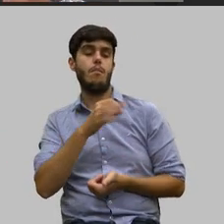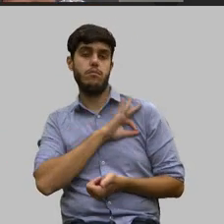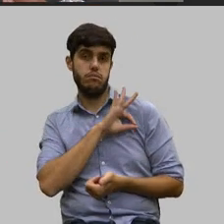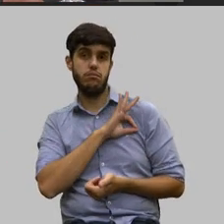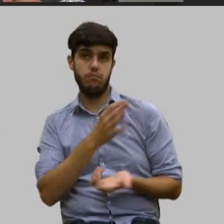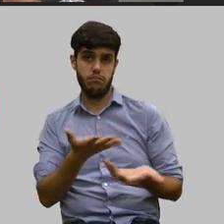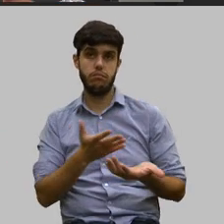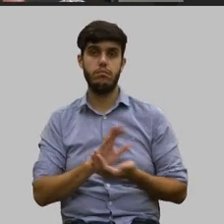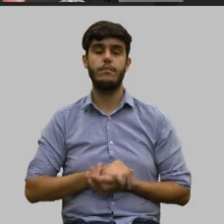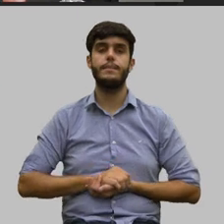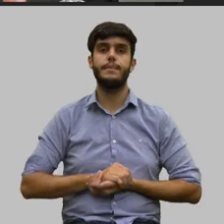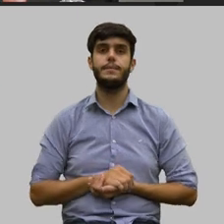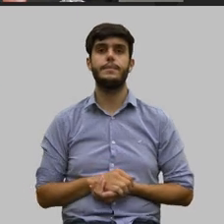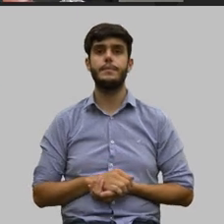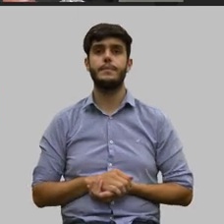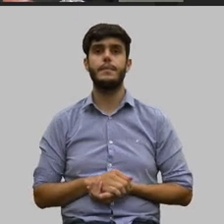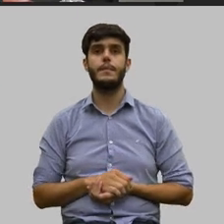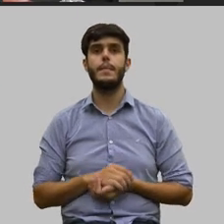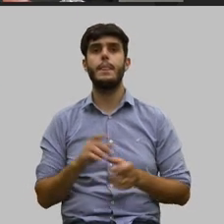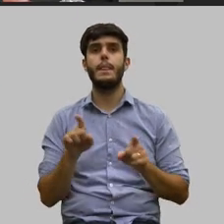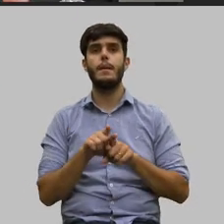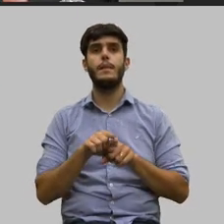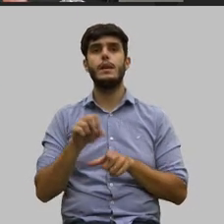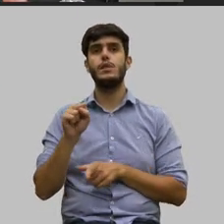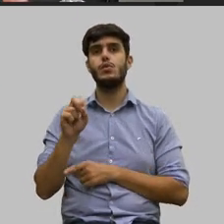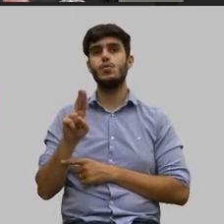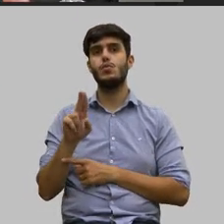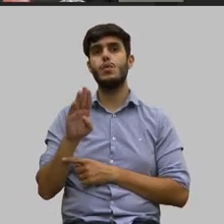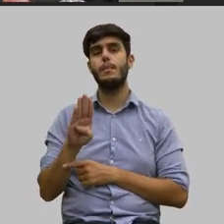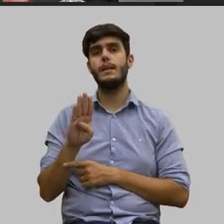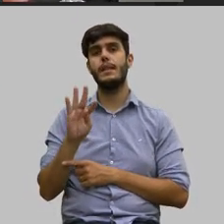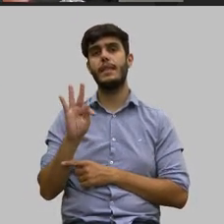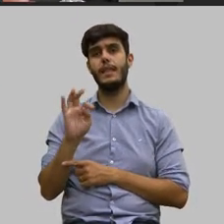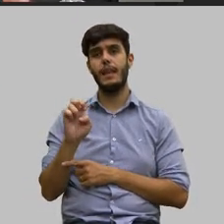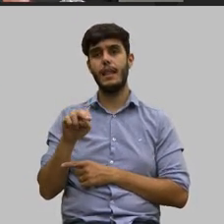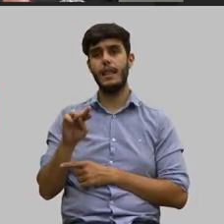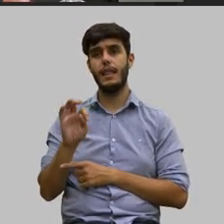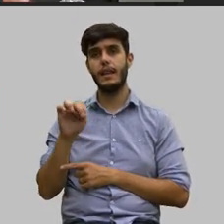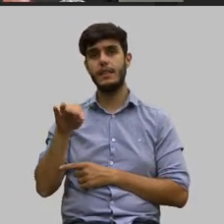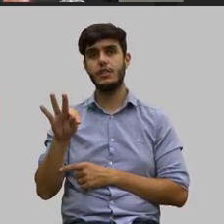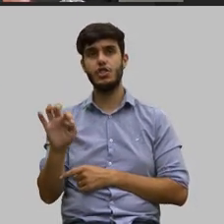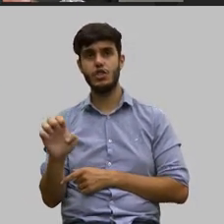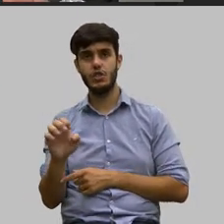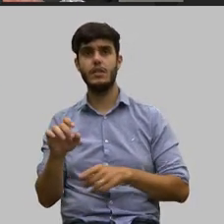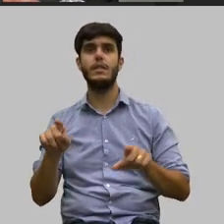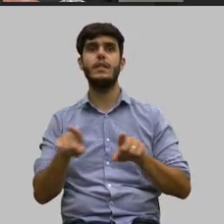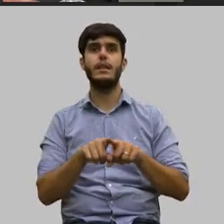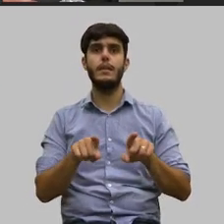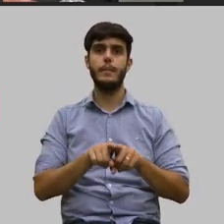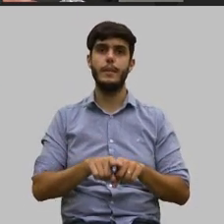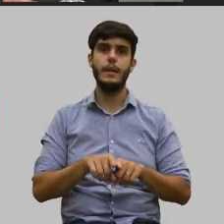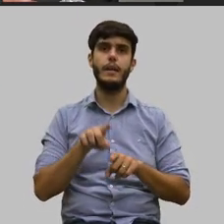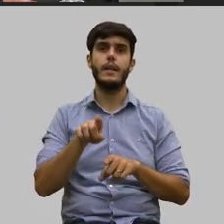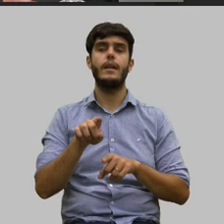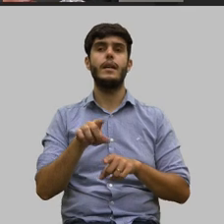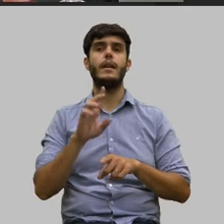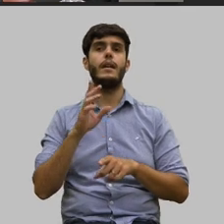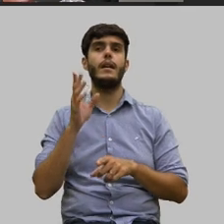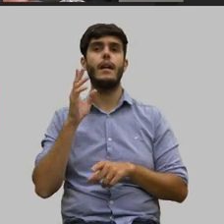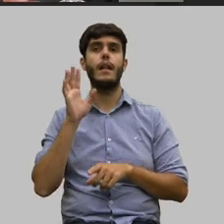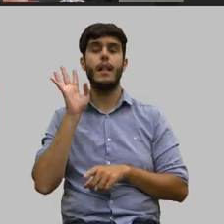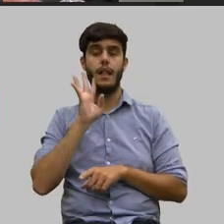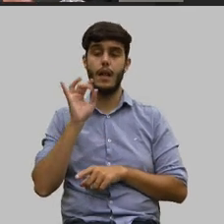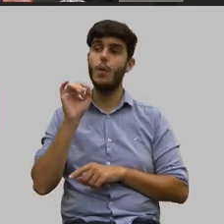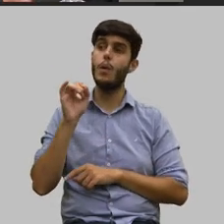do do percentual Subtenente que é hoje um doss maiores claros e interessante Deputado que a gente